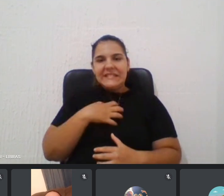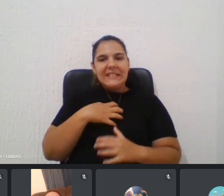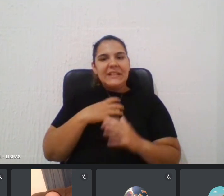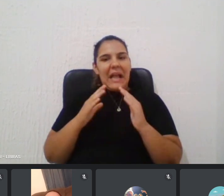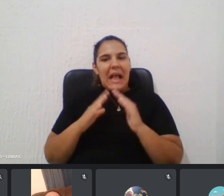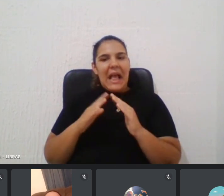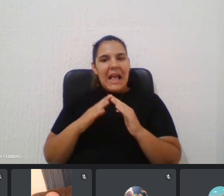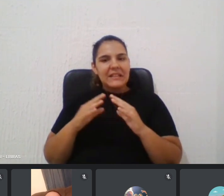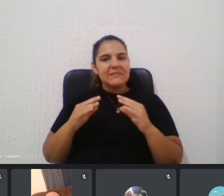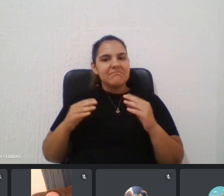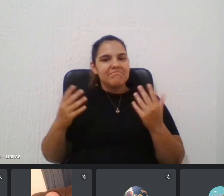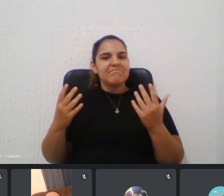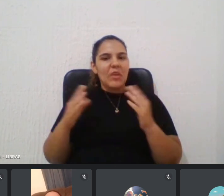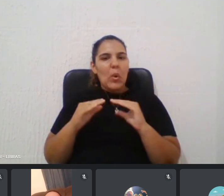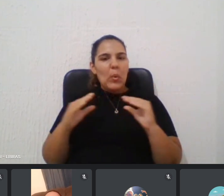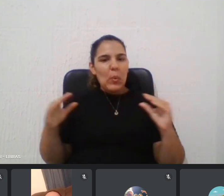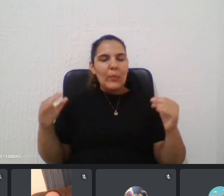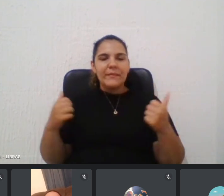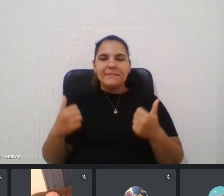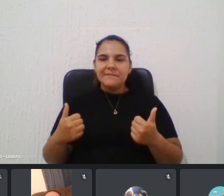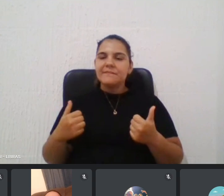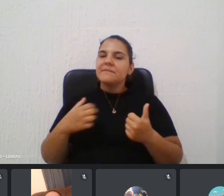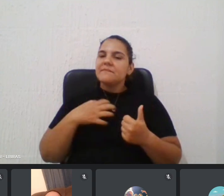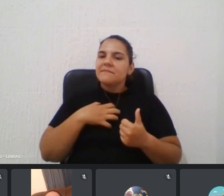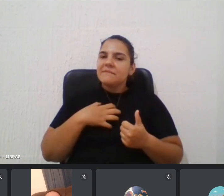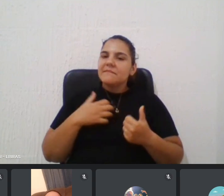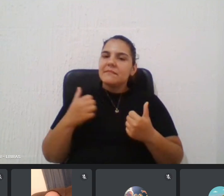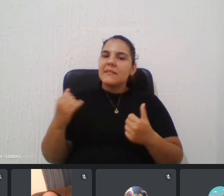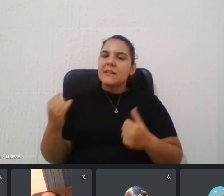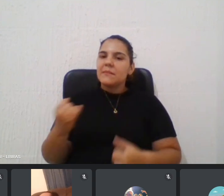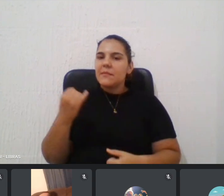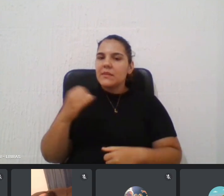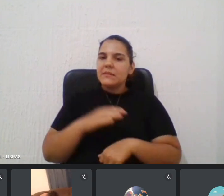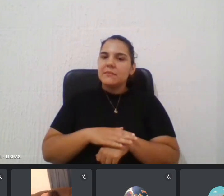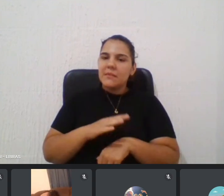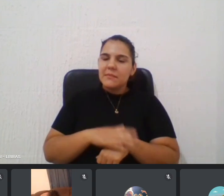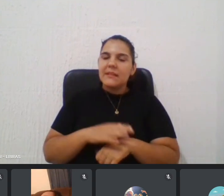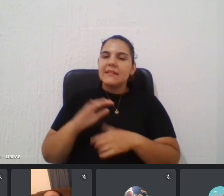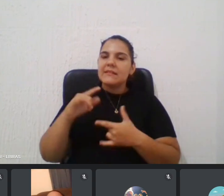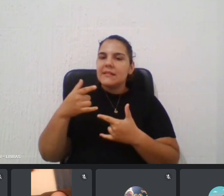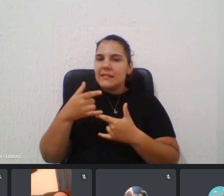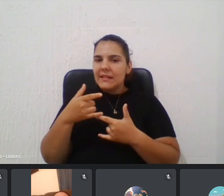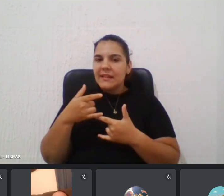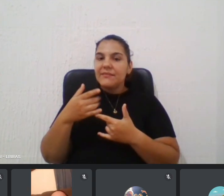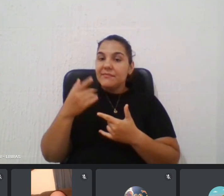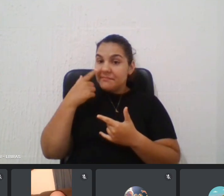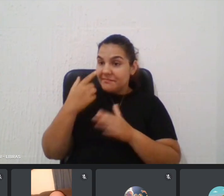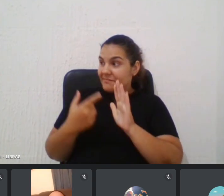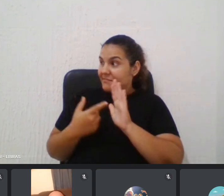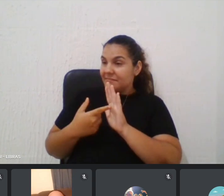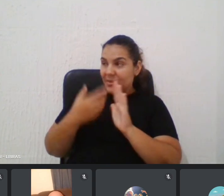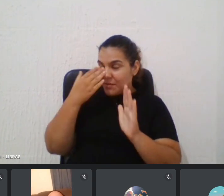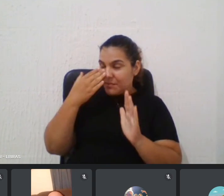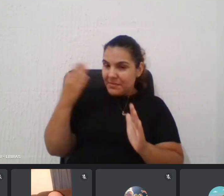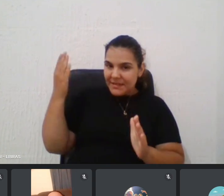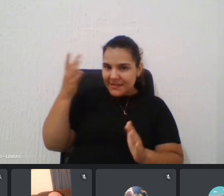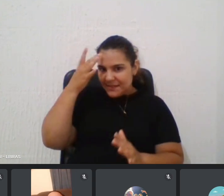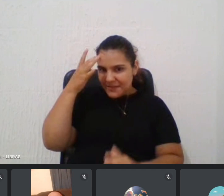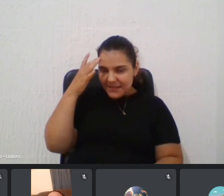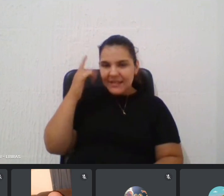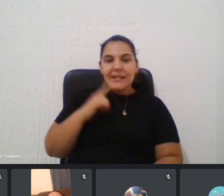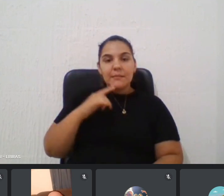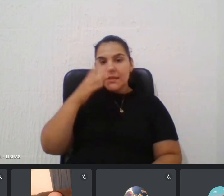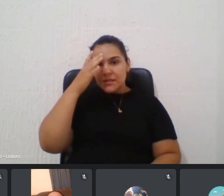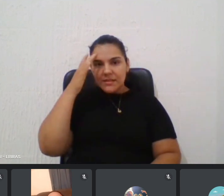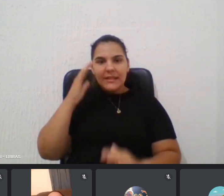extremamente importante esses momentos, essas lives, daqui um pedacinho das pessoas que aqui estão, tem gente que está em casa, a Lari